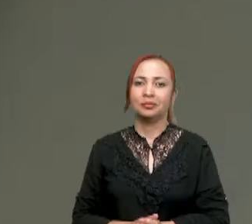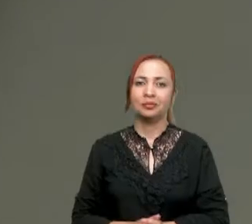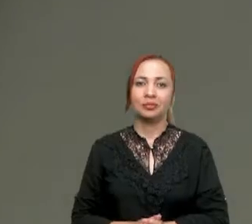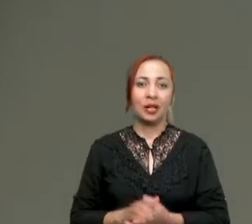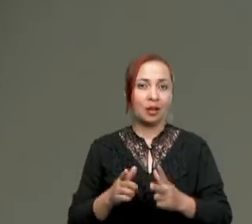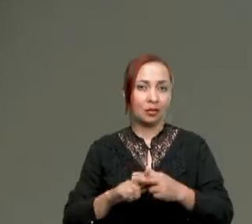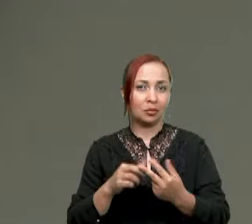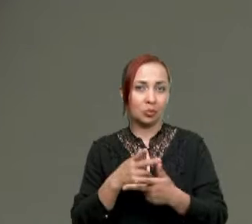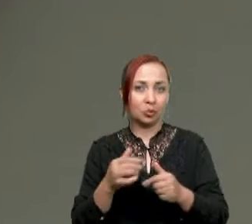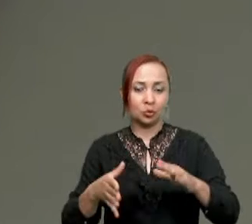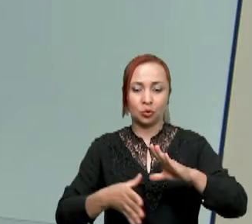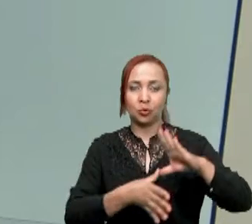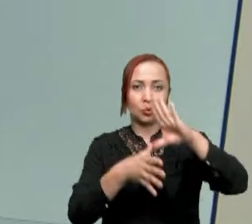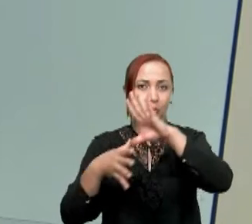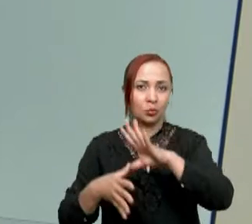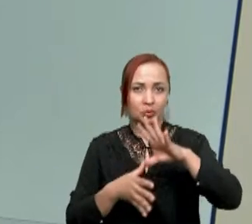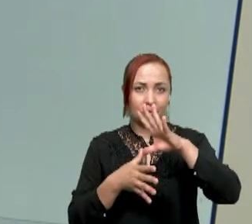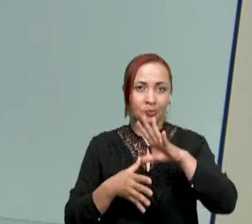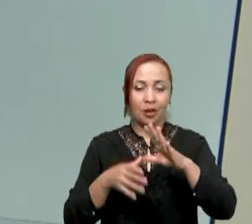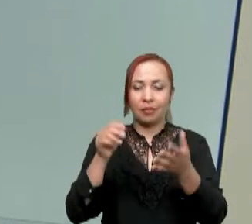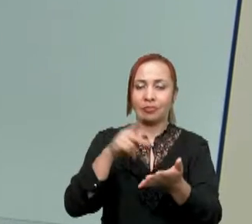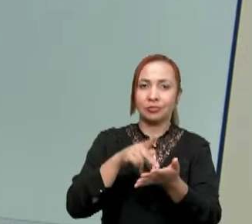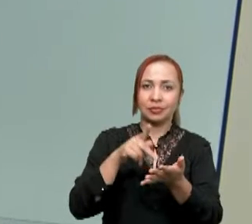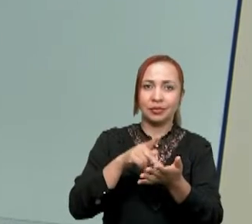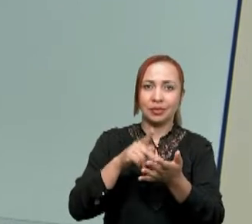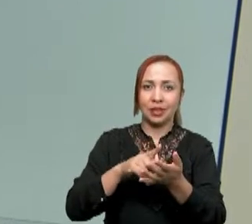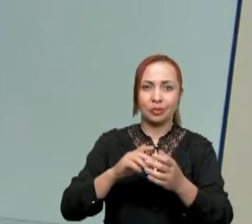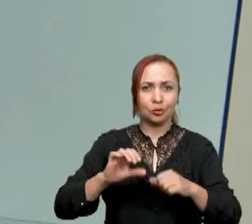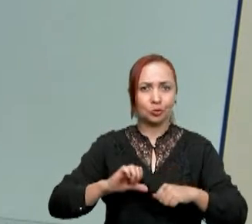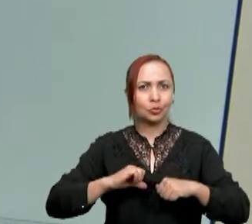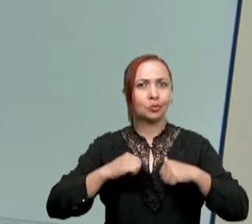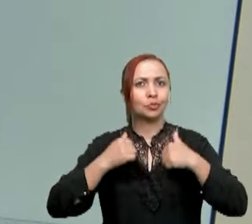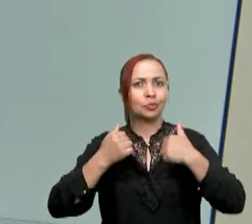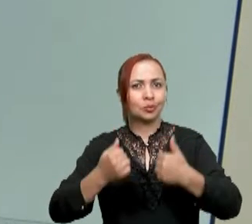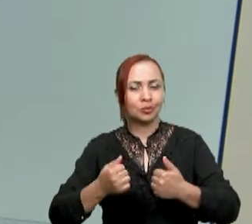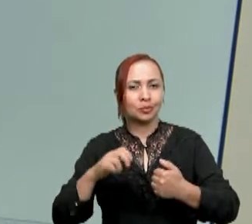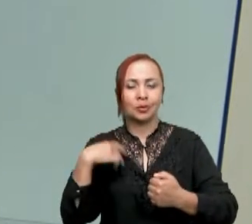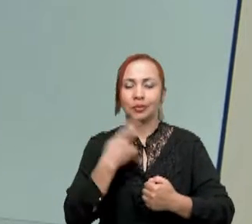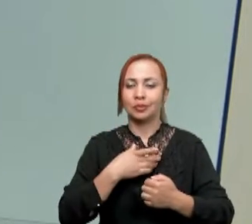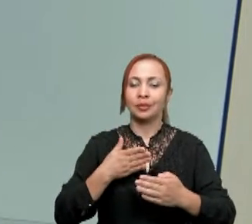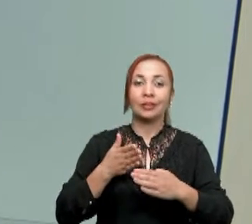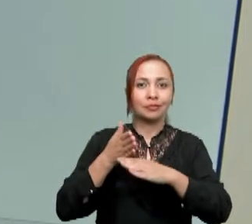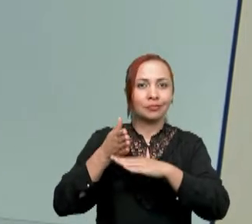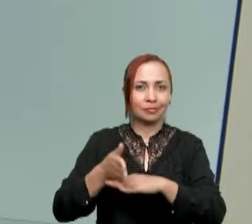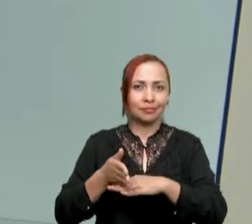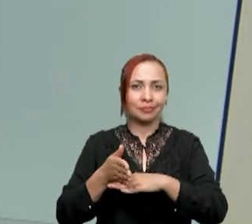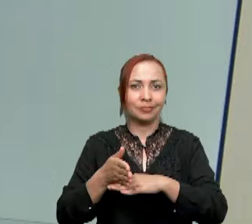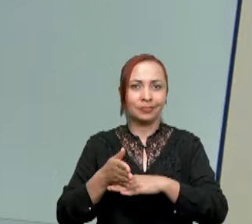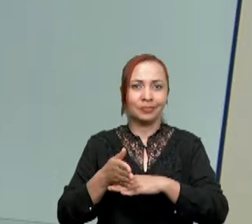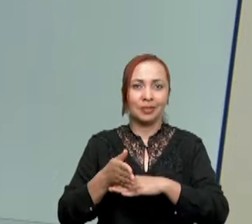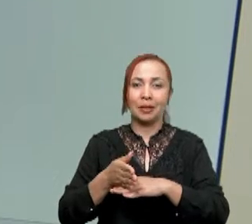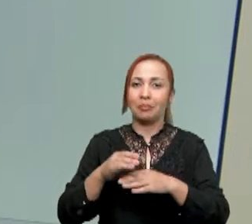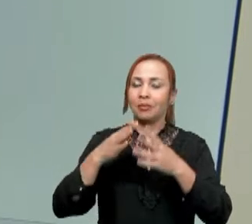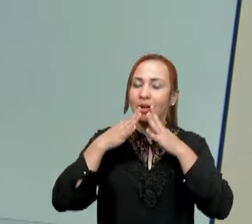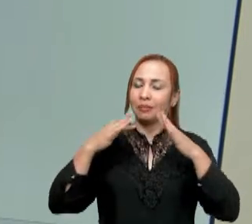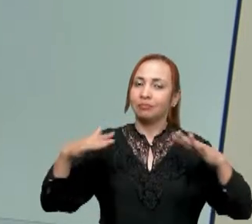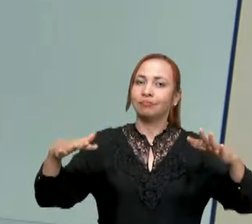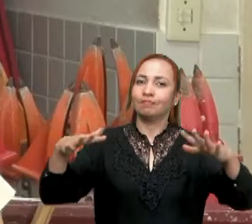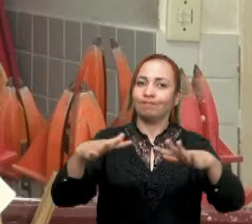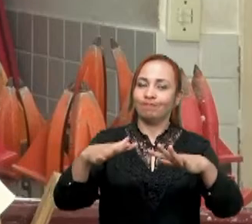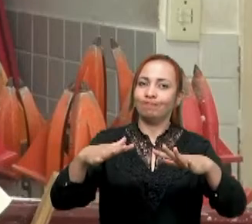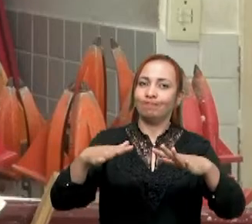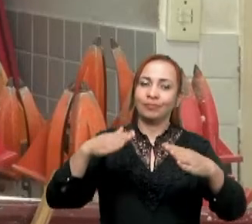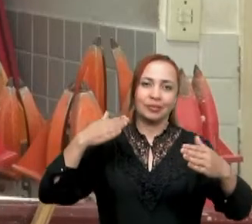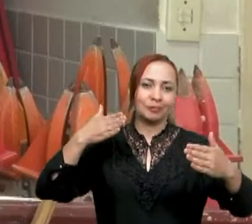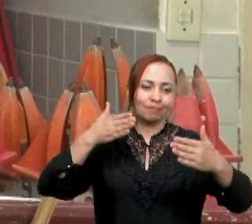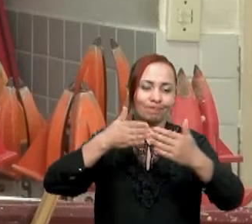a produção desses mapas ele foi foi realmente um grande desafio principalmente porque nós fomos atravessadas e atravessados pela academia